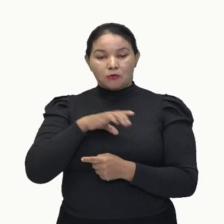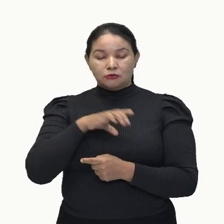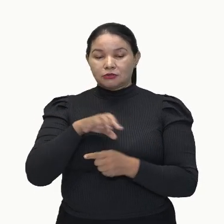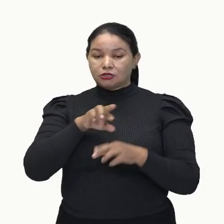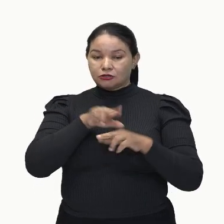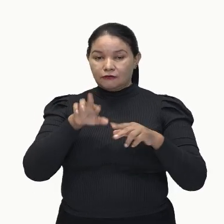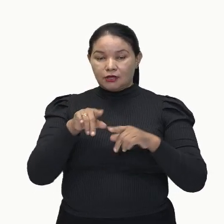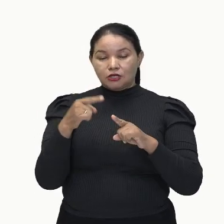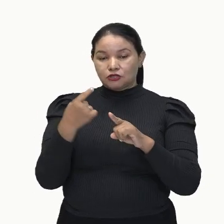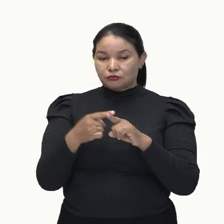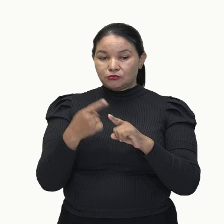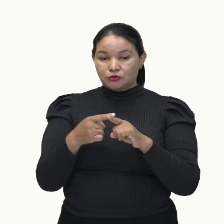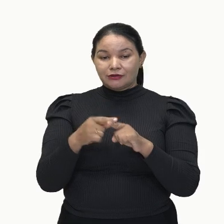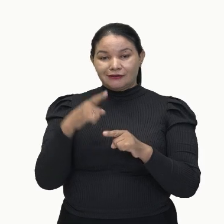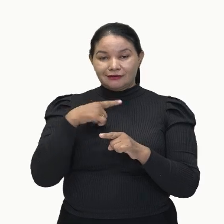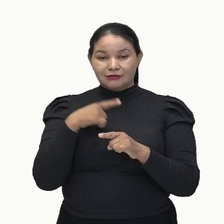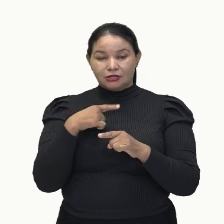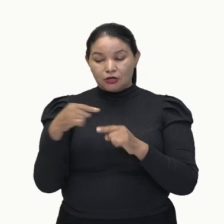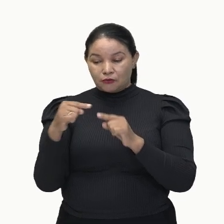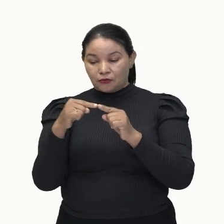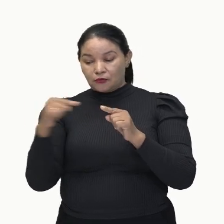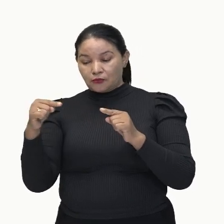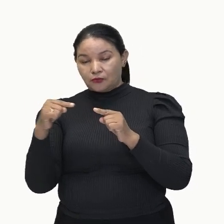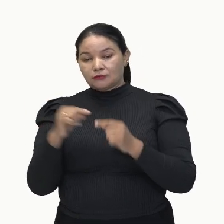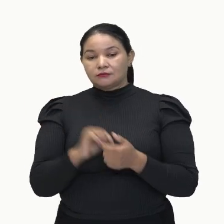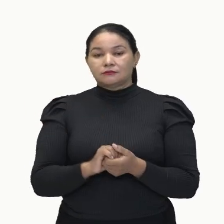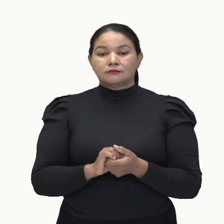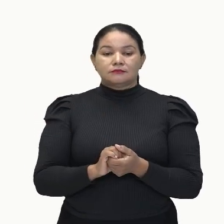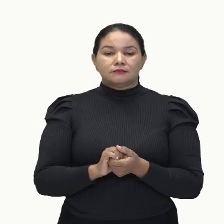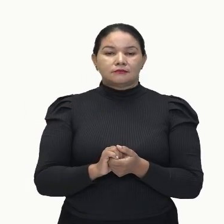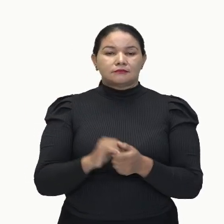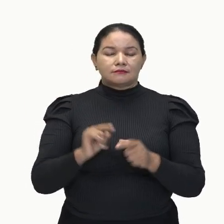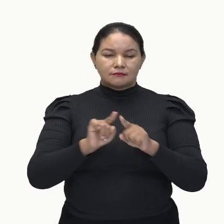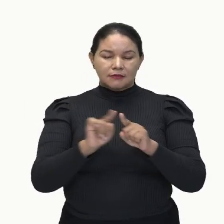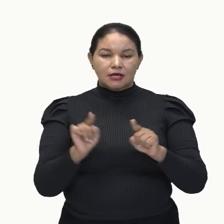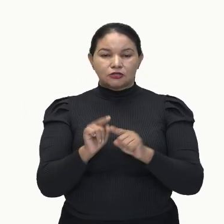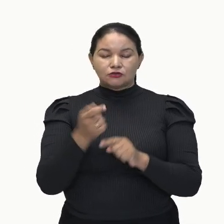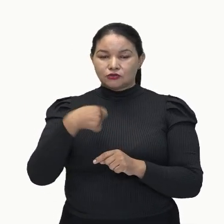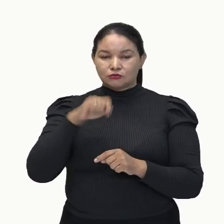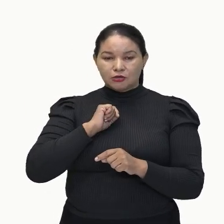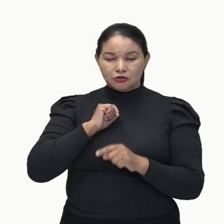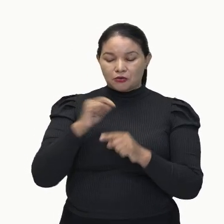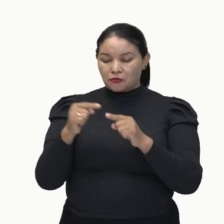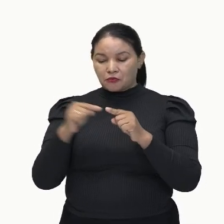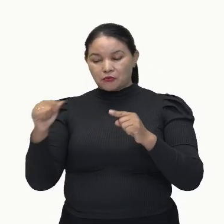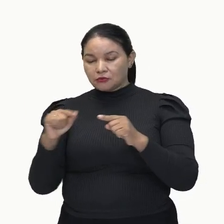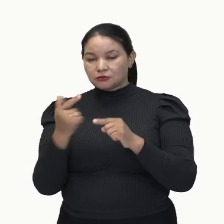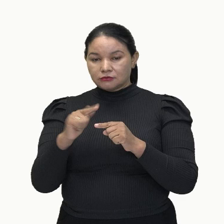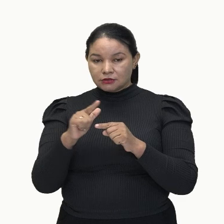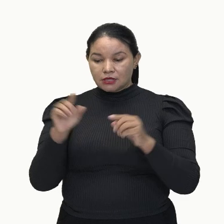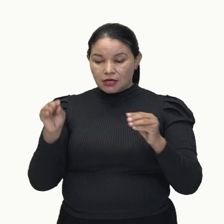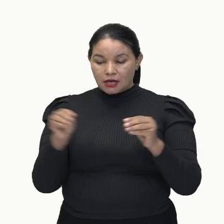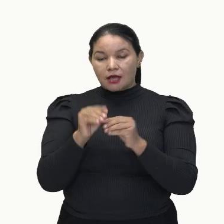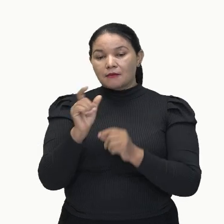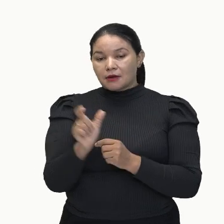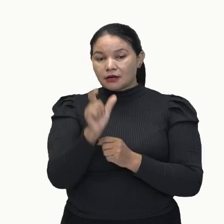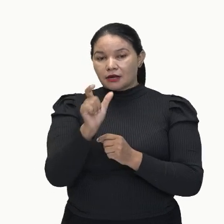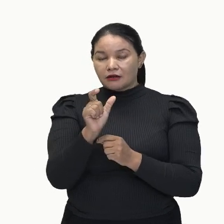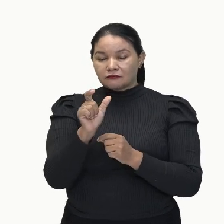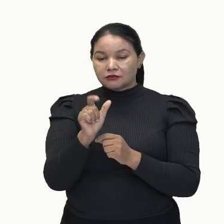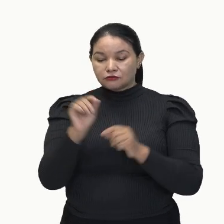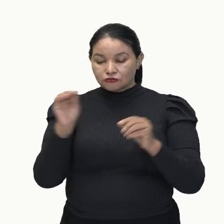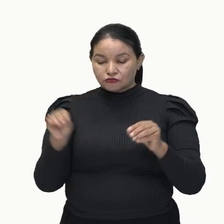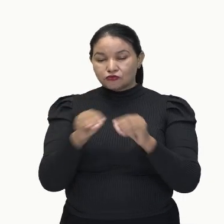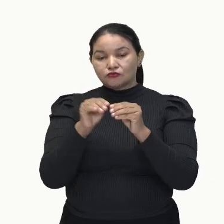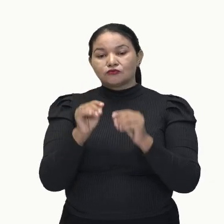tracinho junto com pronomes no espanhol como não se usa o ifen então é tudo junto pronome se o o objeto aqui